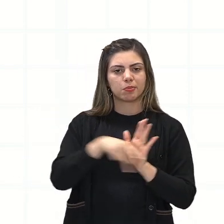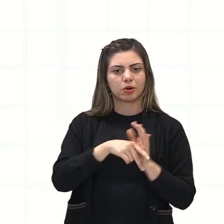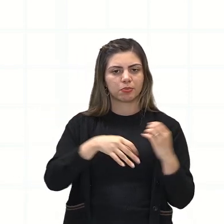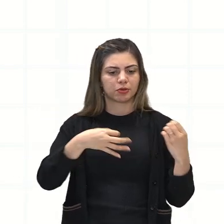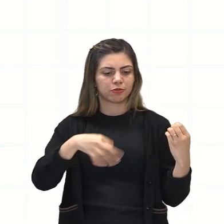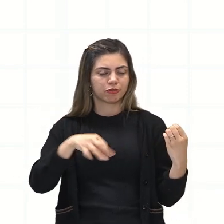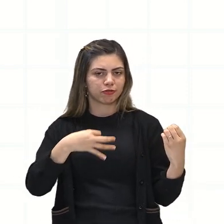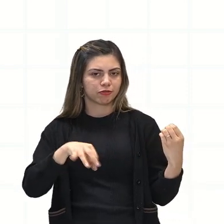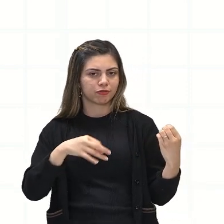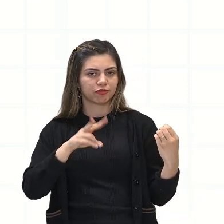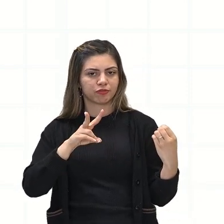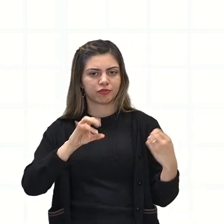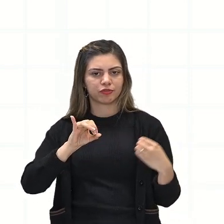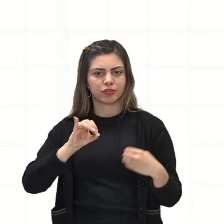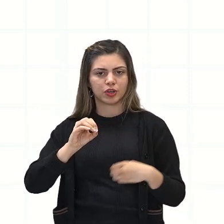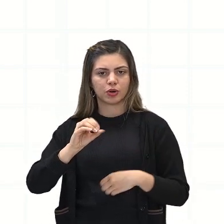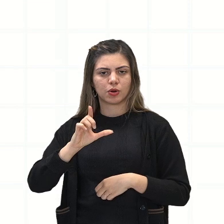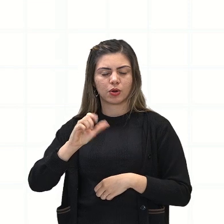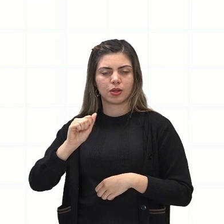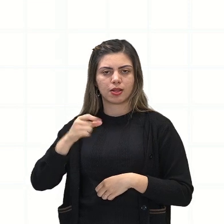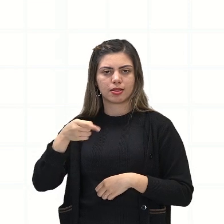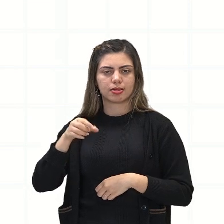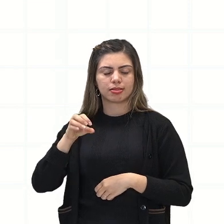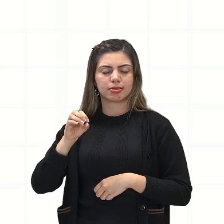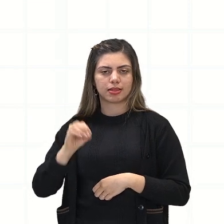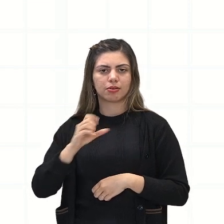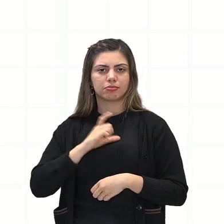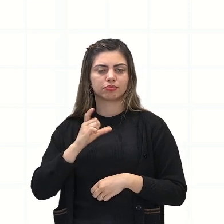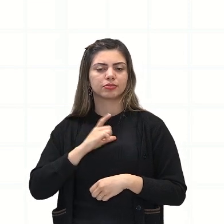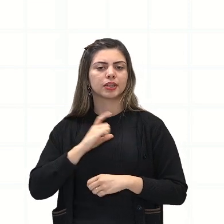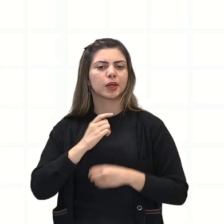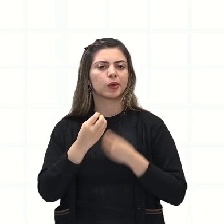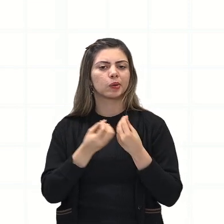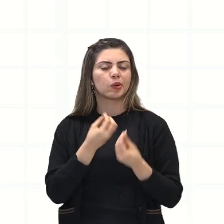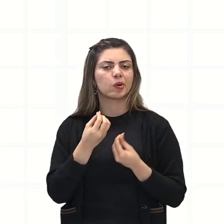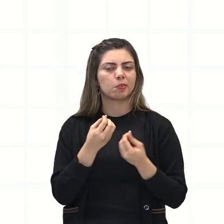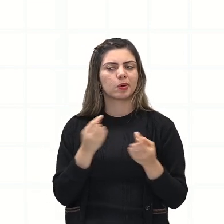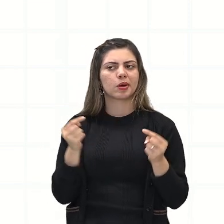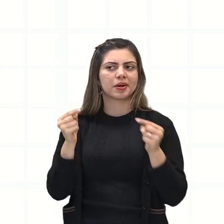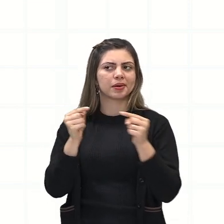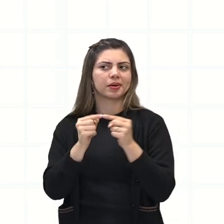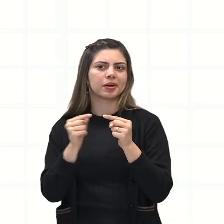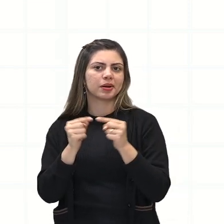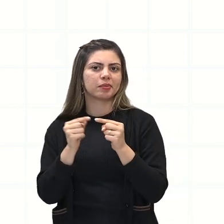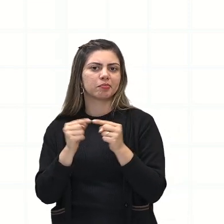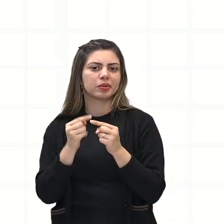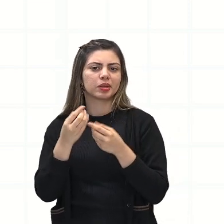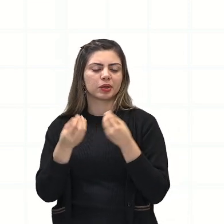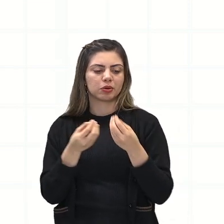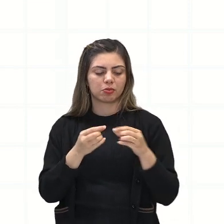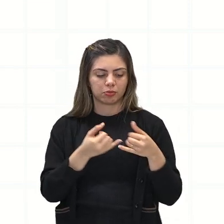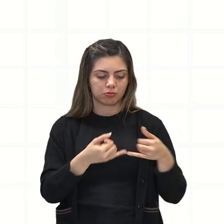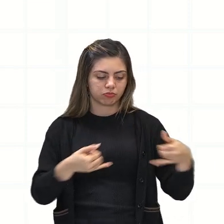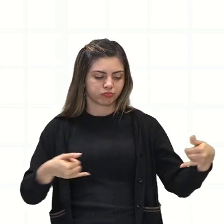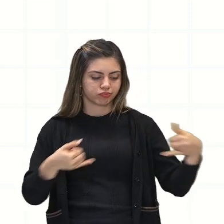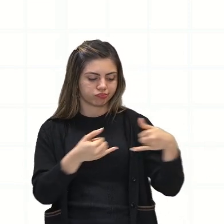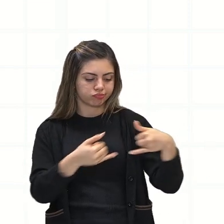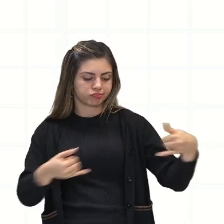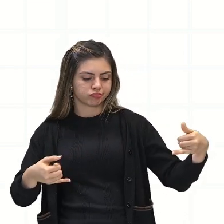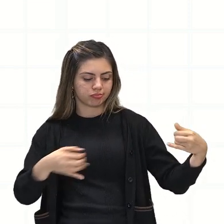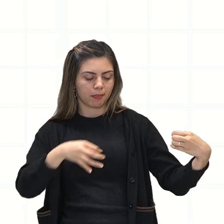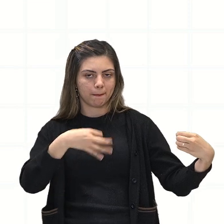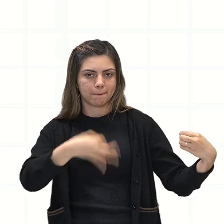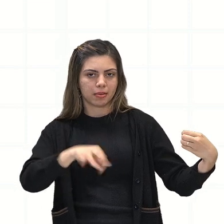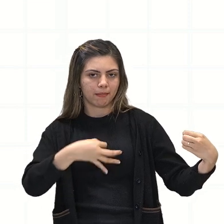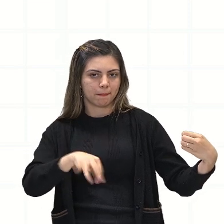palavra violão e esses sons de L e C vão dando a ideia de como um dedo escorregando pelas cordas.